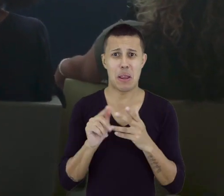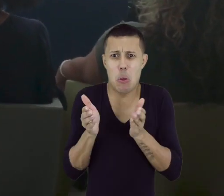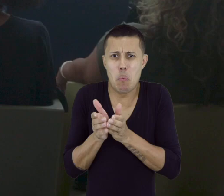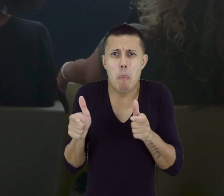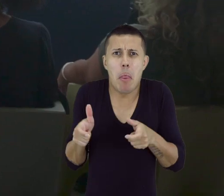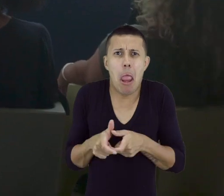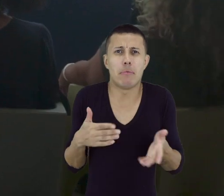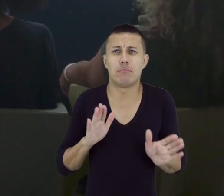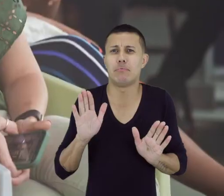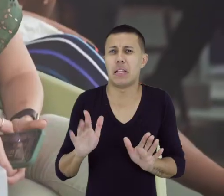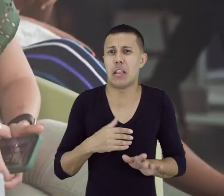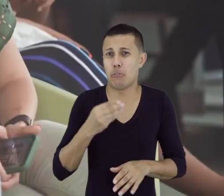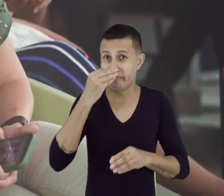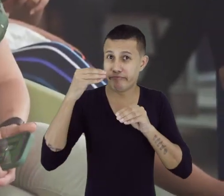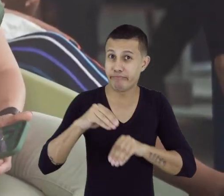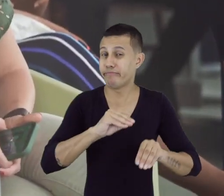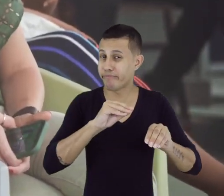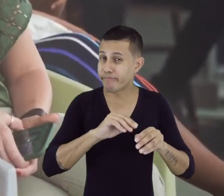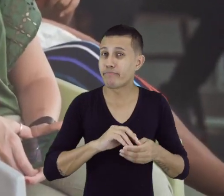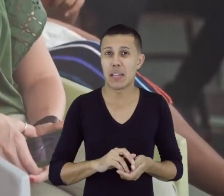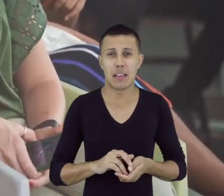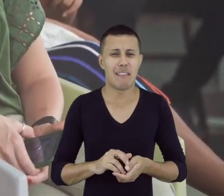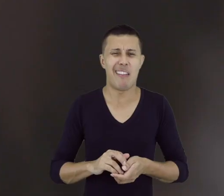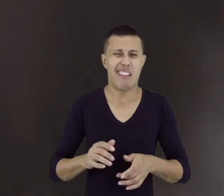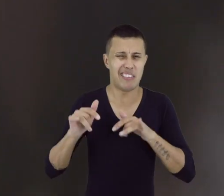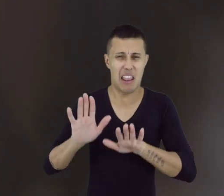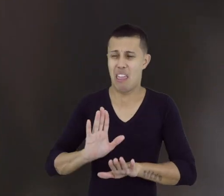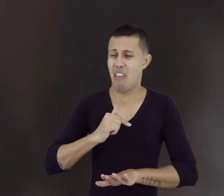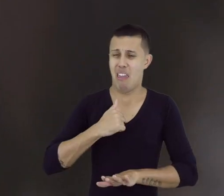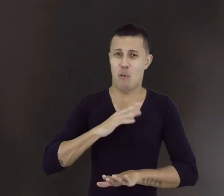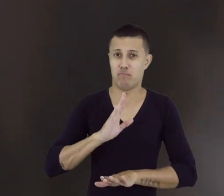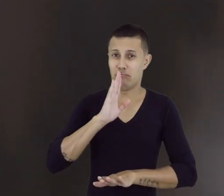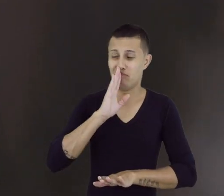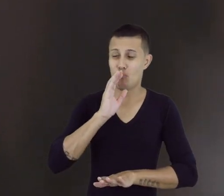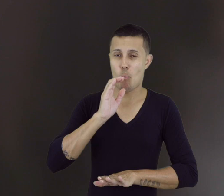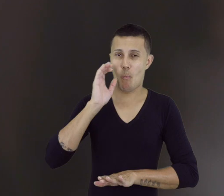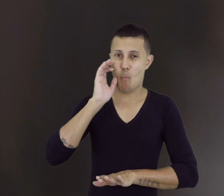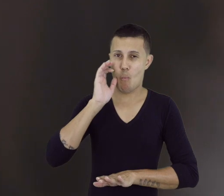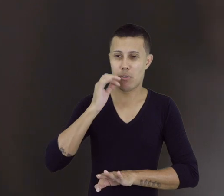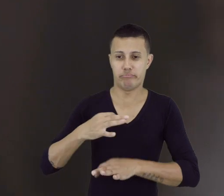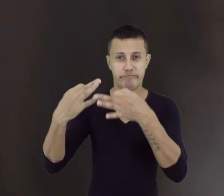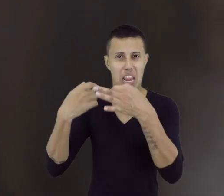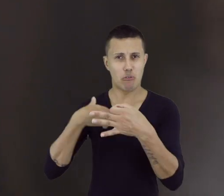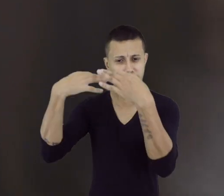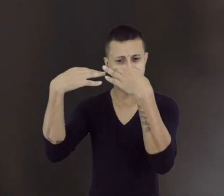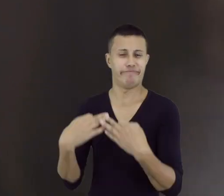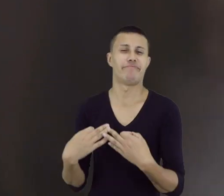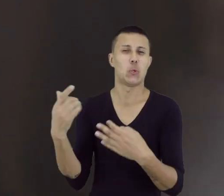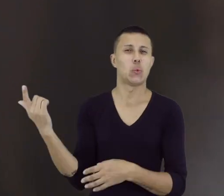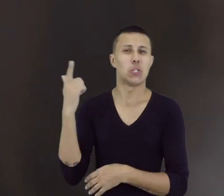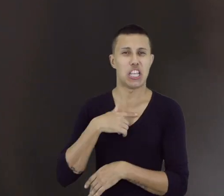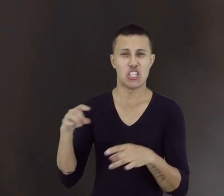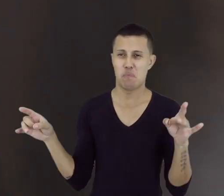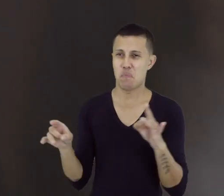era pequeno demais, eu tinha certeza que eu ia desistir. Então, para não desistir, eu protegi esse plano até eu ter certeza